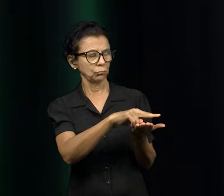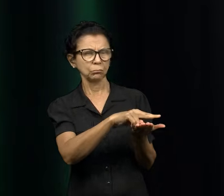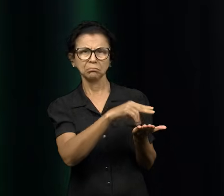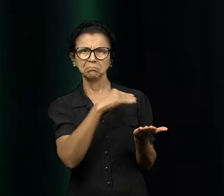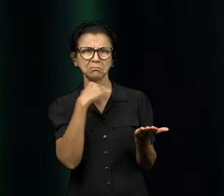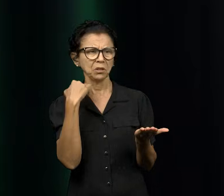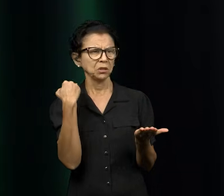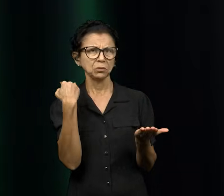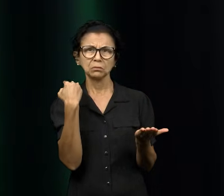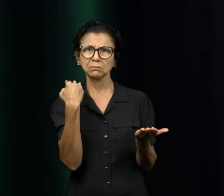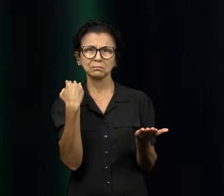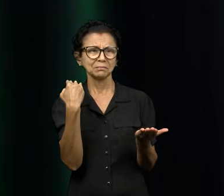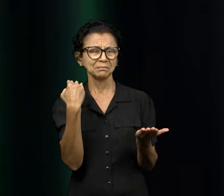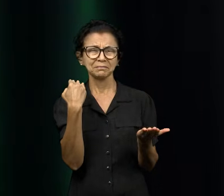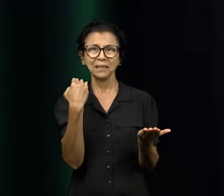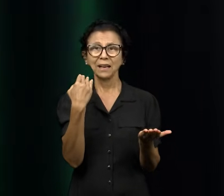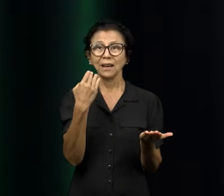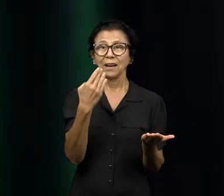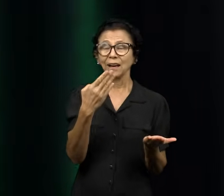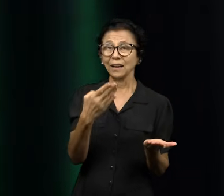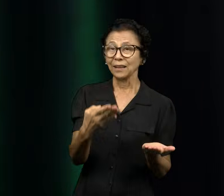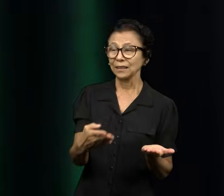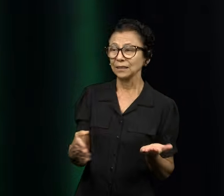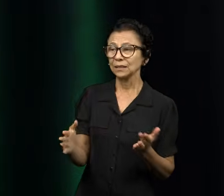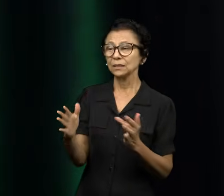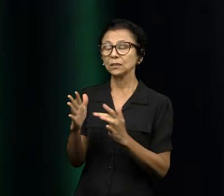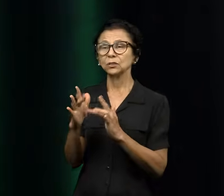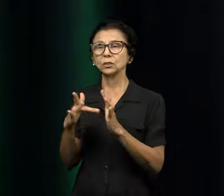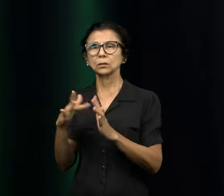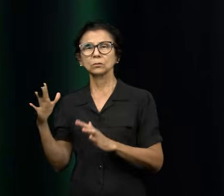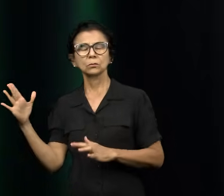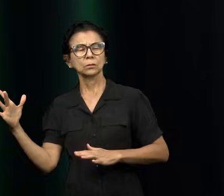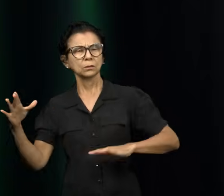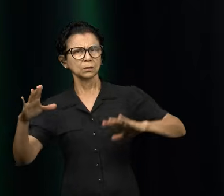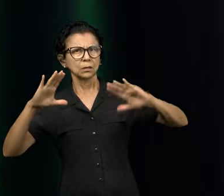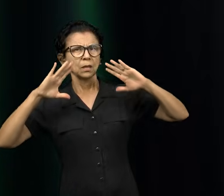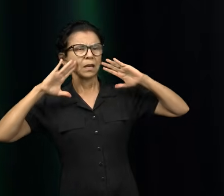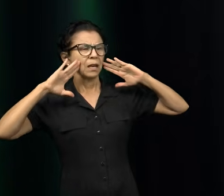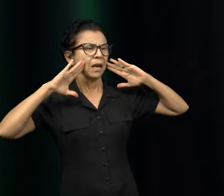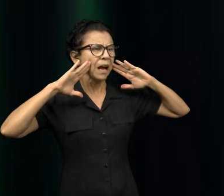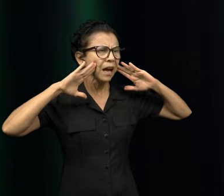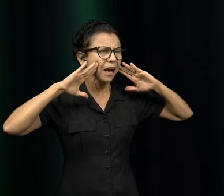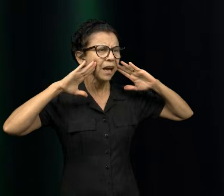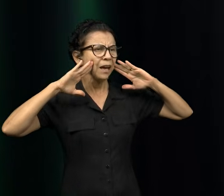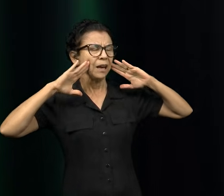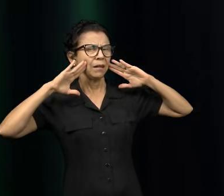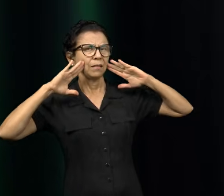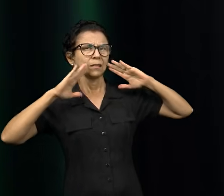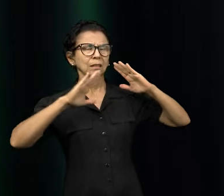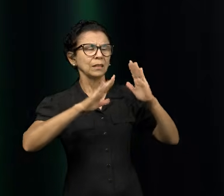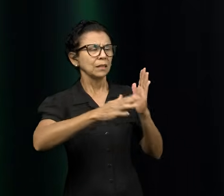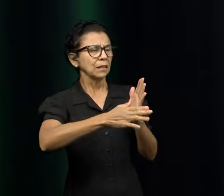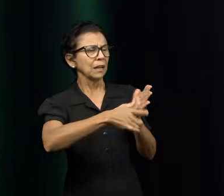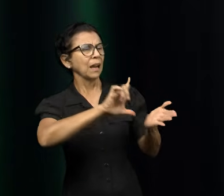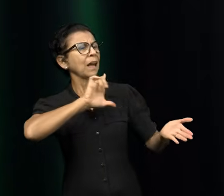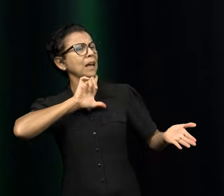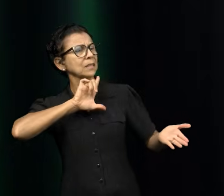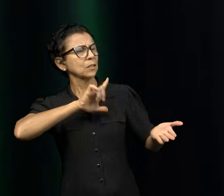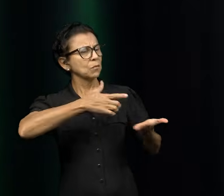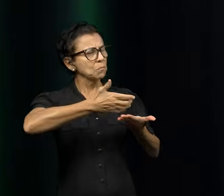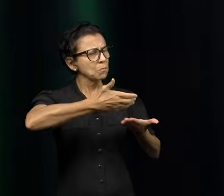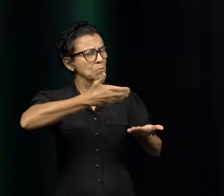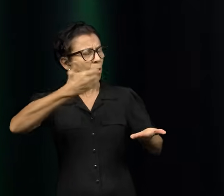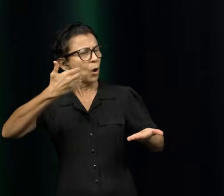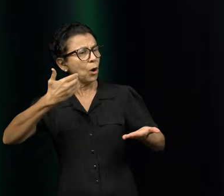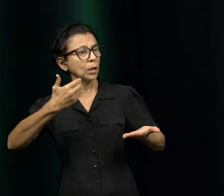morto já. Né? A Bíblia diz que ao Jesus chamá-lo, porque Jesus o chama pelo nome, Lázaro sai